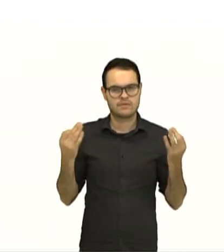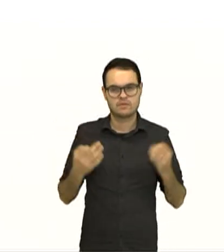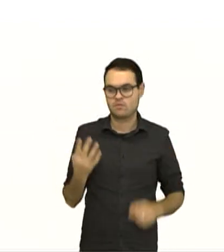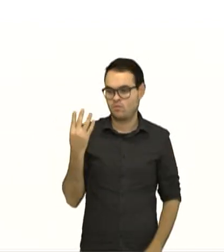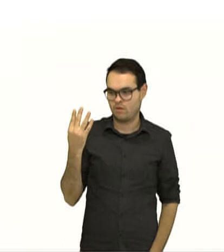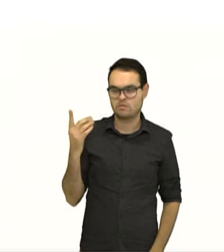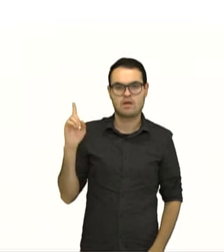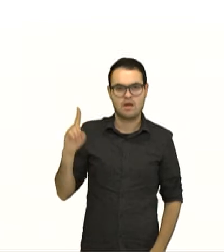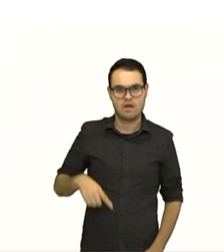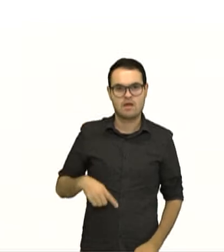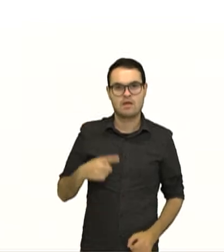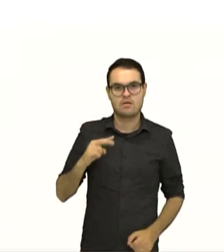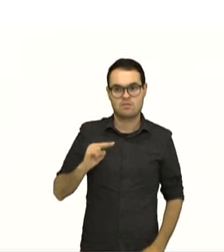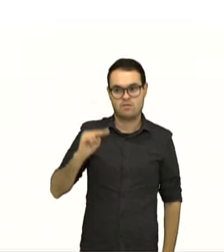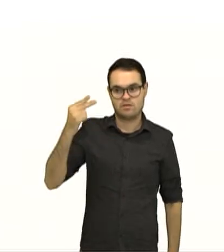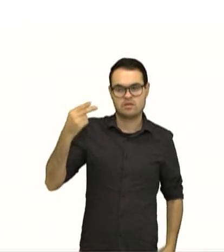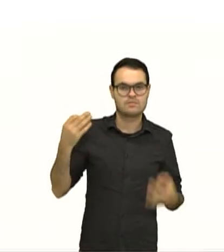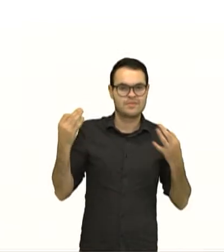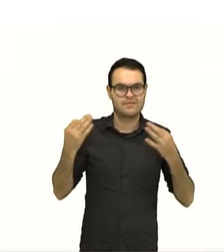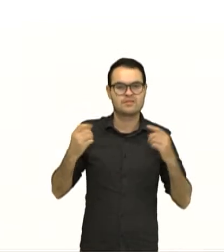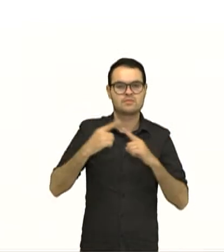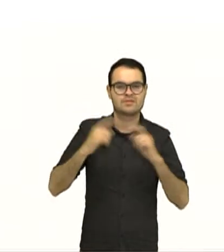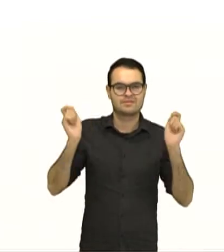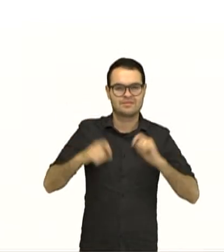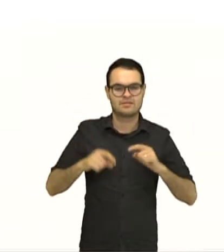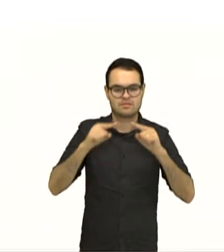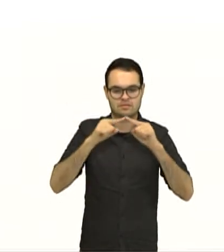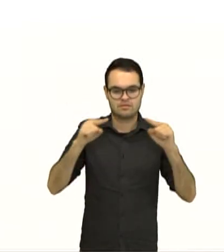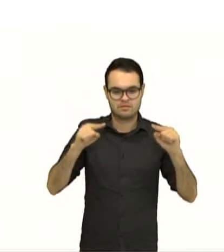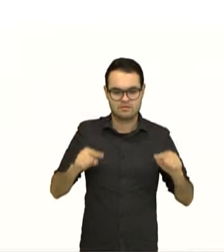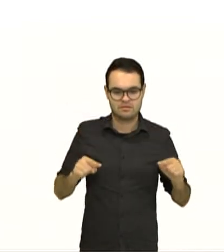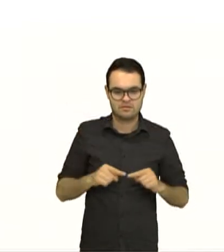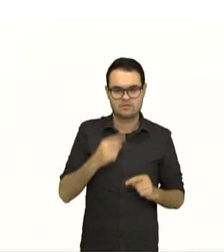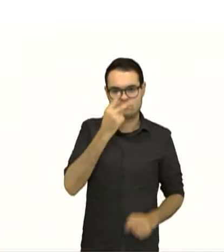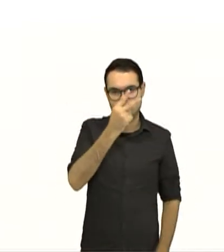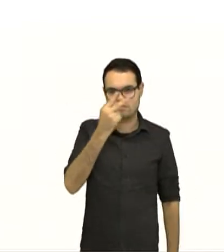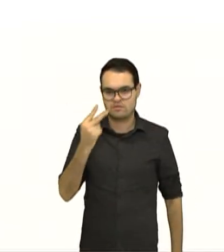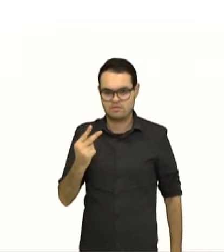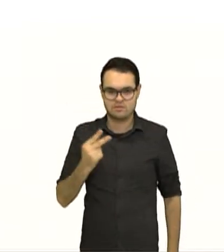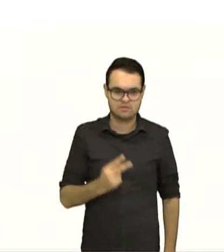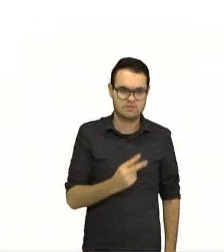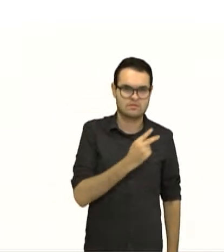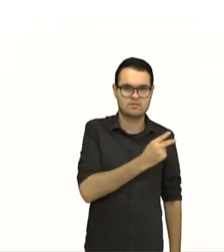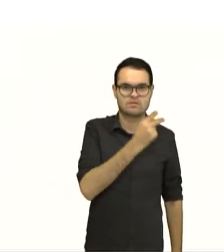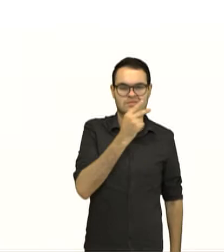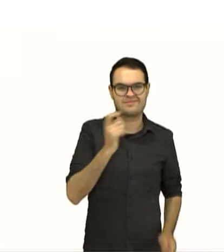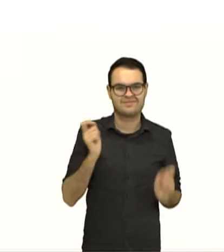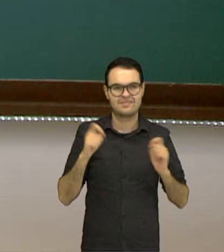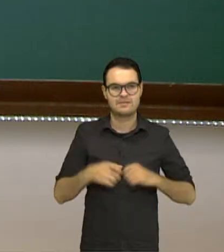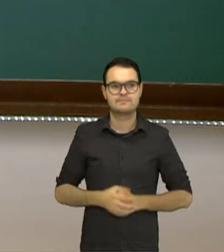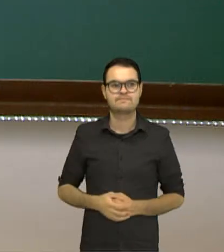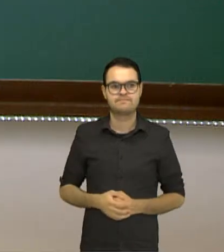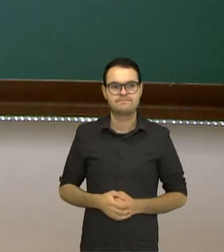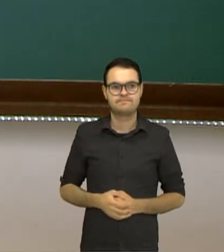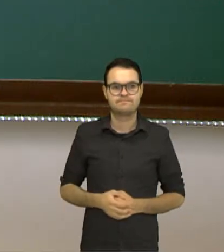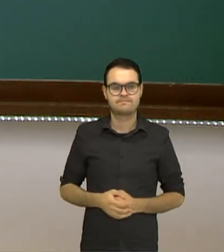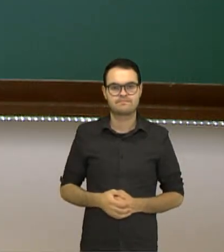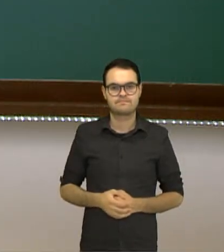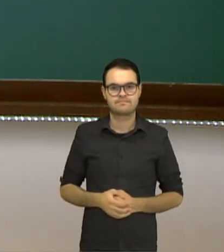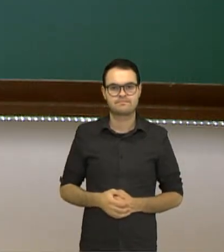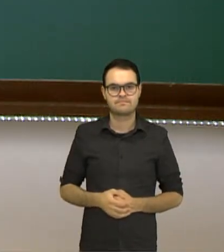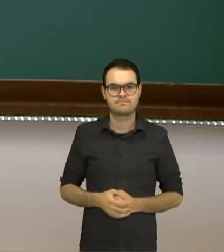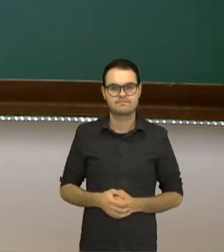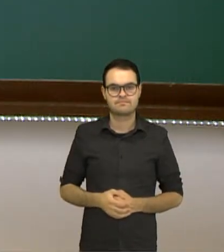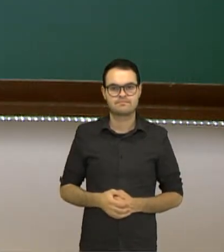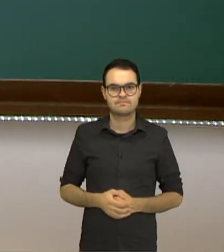é quadrado perfeito porque eu consigo fazer um quadradinho, ó, de 2 por 2 de lado, certo? Então, 1 é quadrado